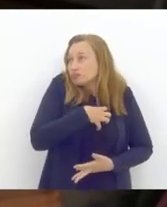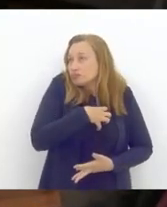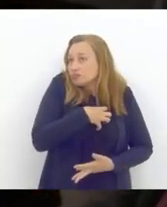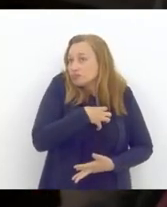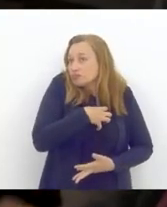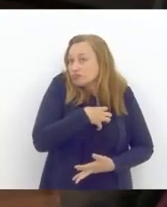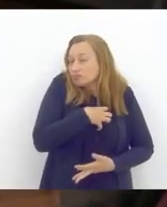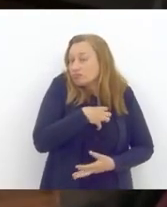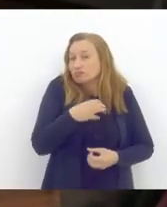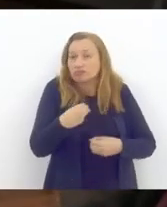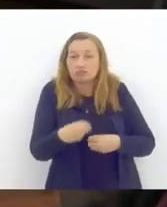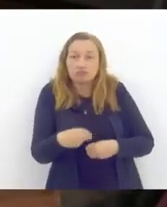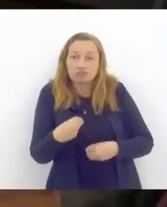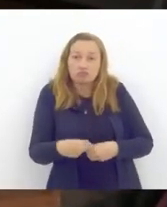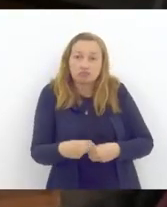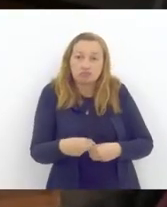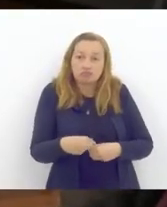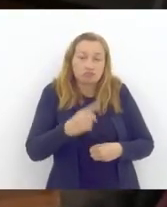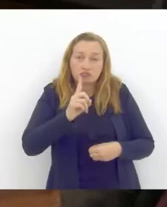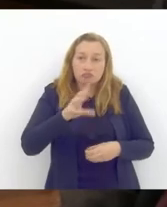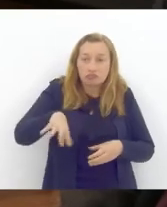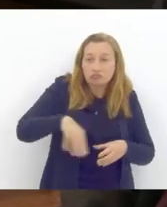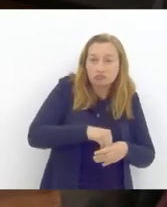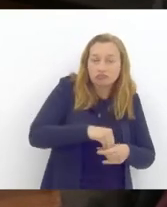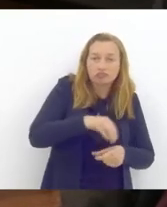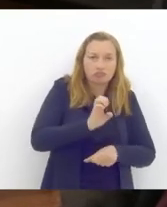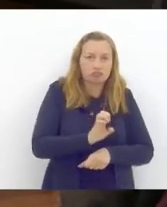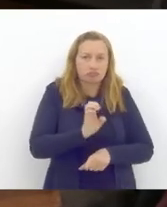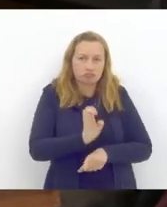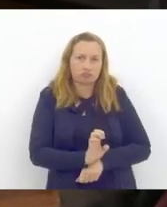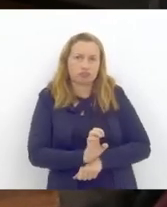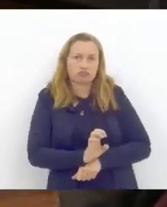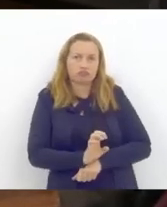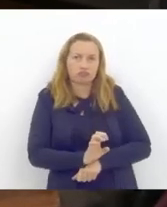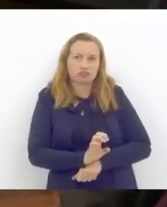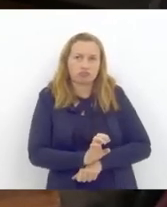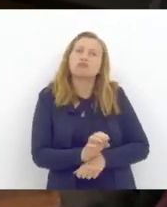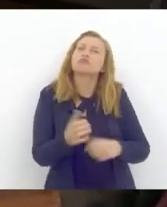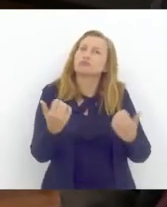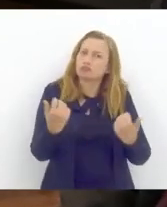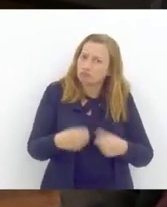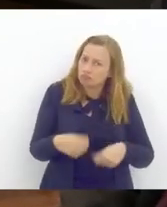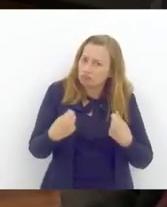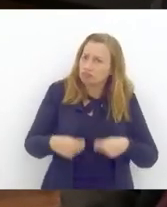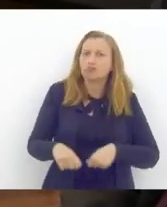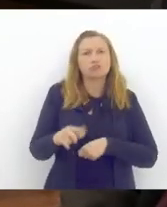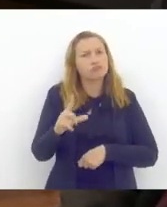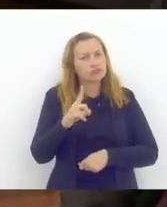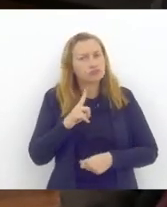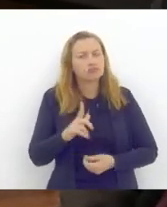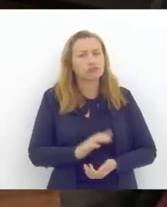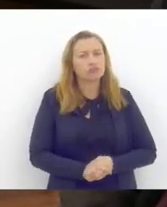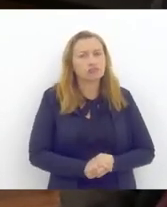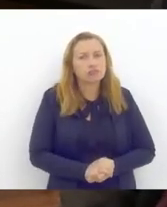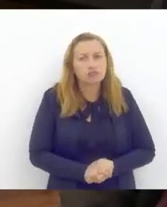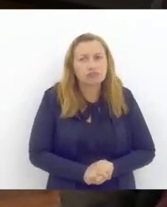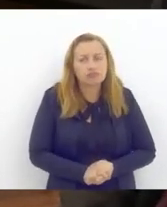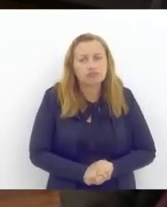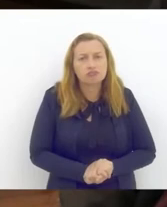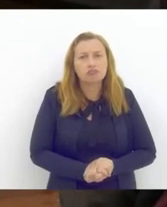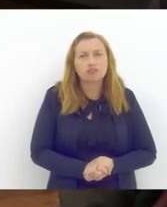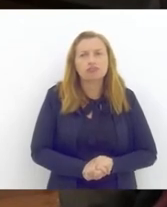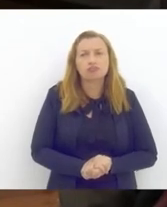que o município não está dentro do Estado. Há uma necessidade de que a gente